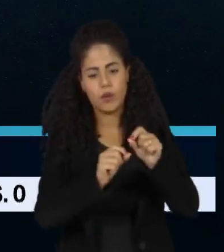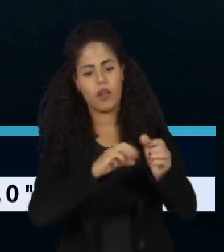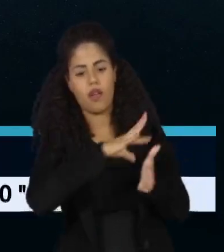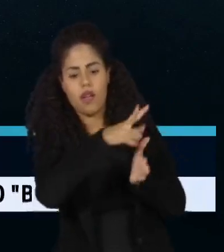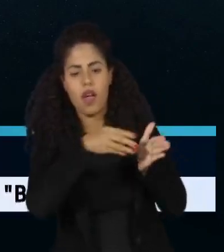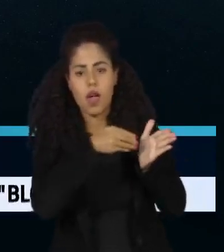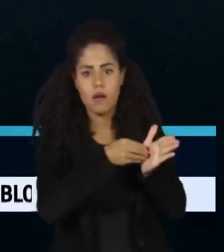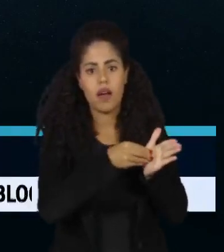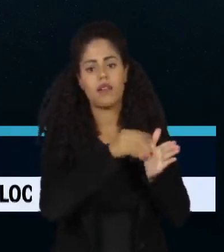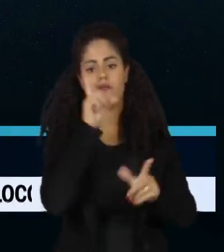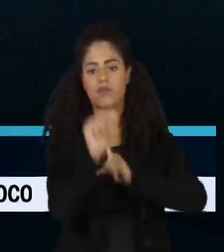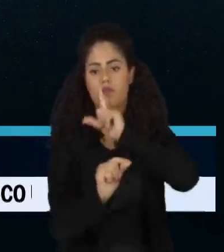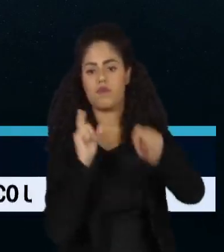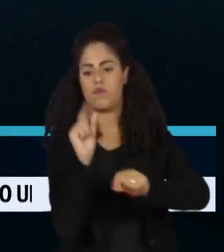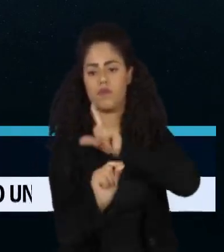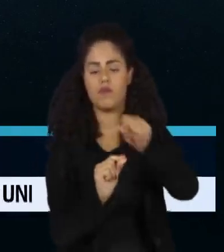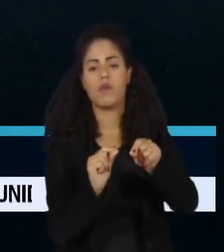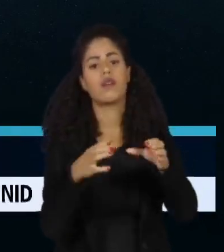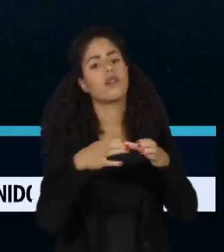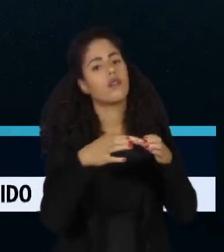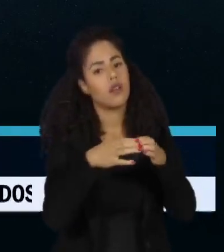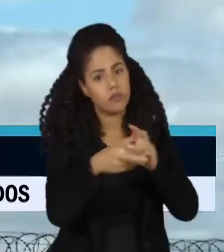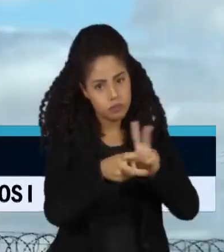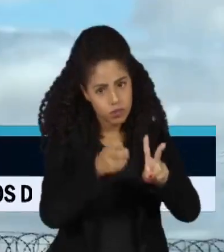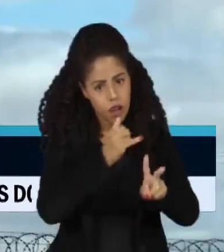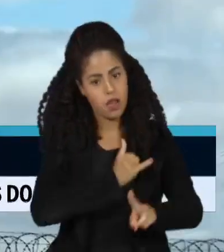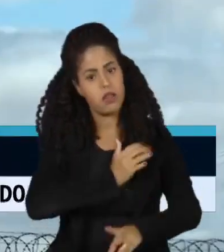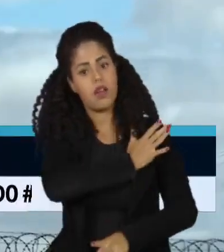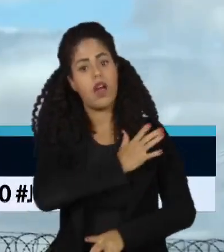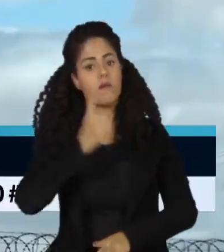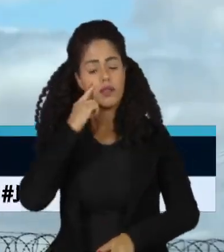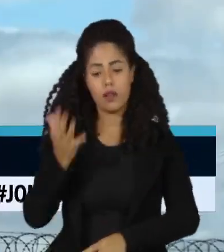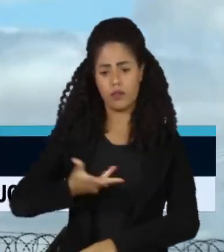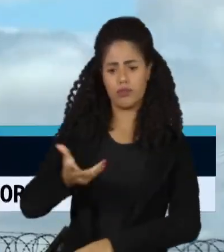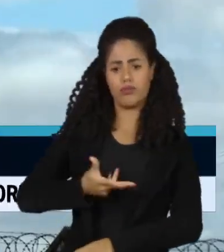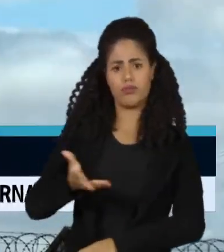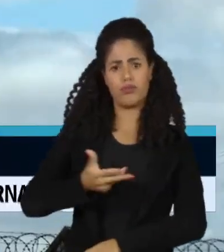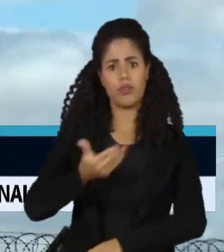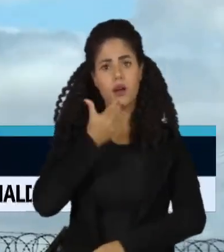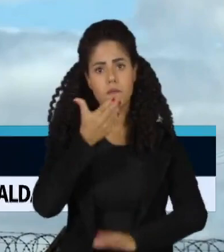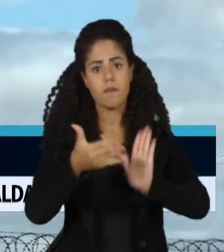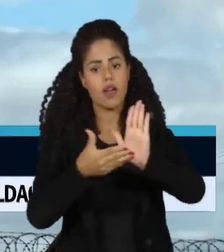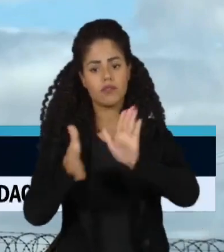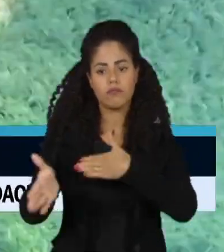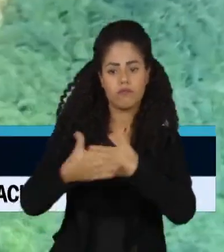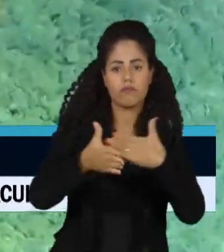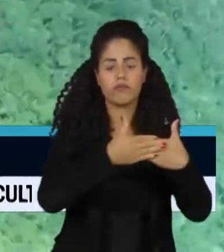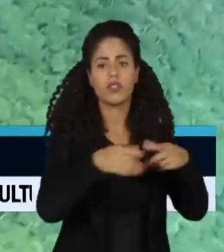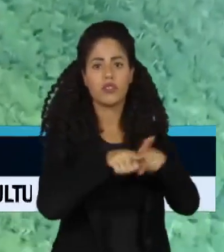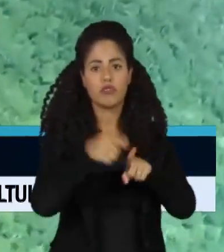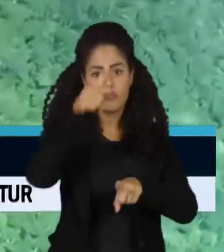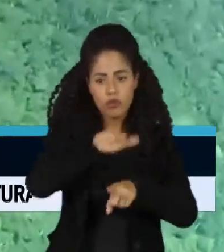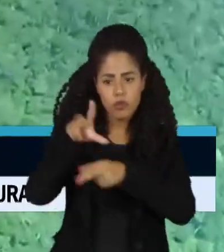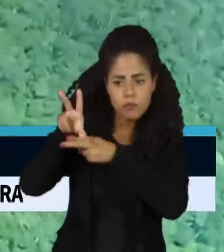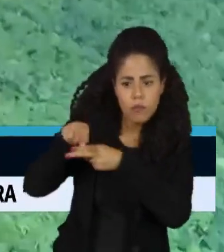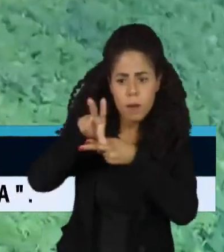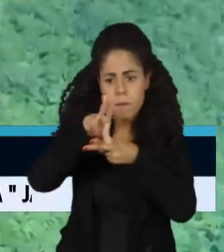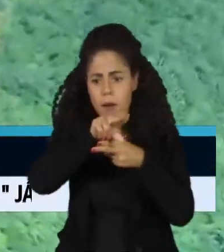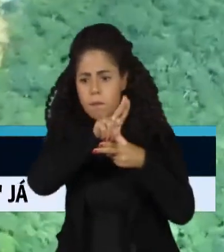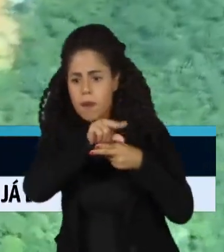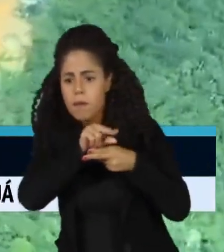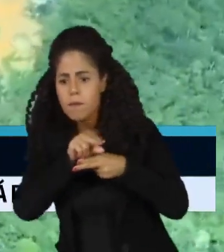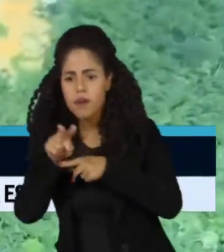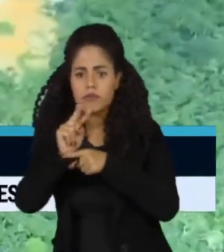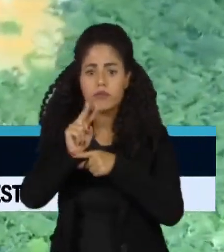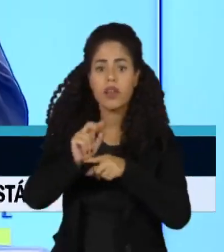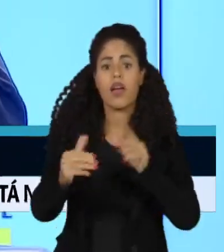a terra em Yanomami. Para acelerar esse processo, o governo federal avalia fechar de novo espaço aéreo sobre a reserva, que está aberto até